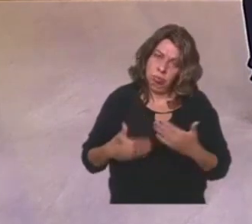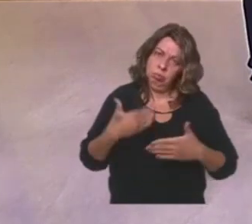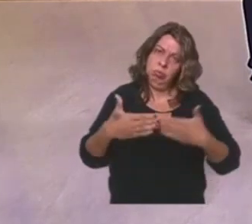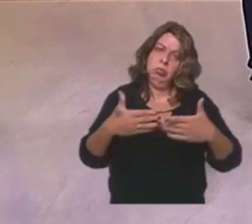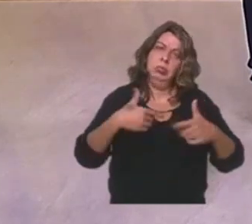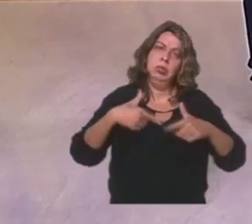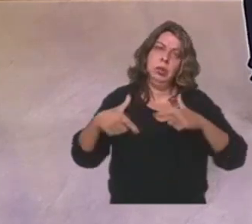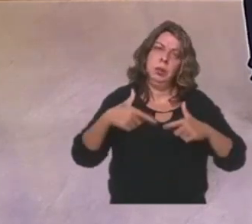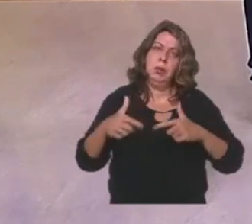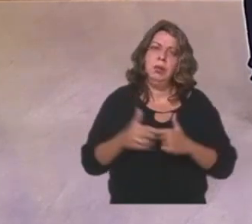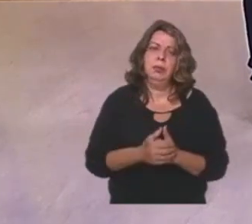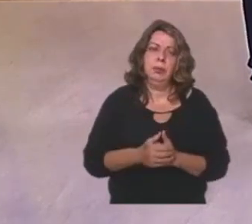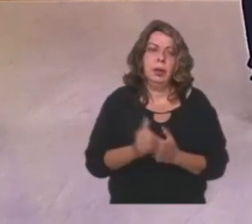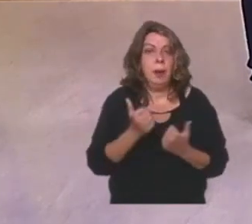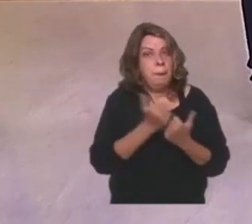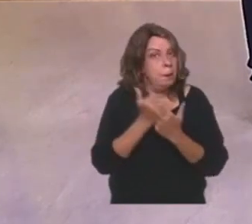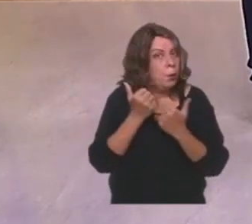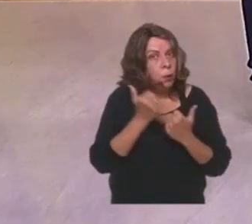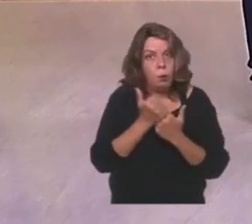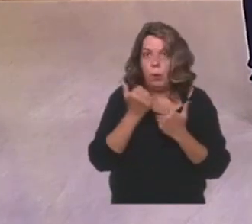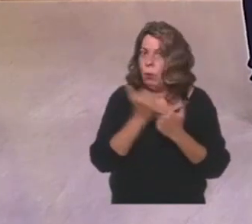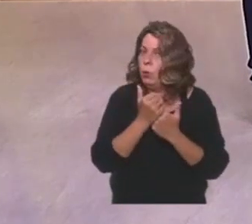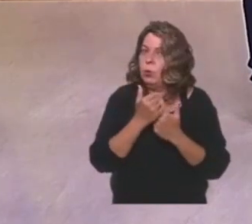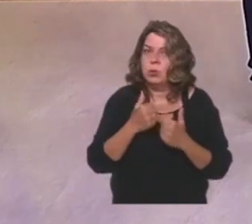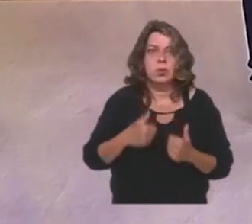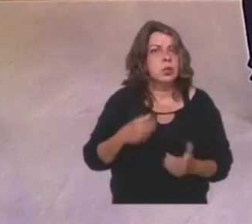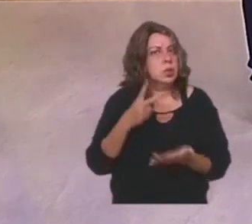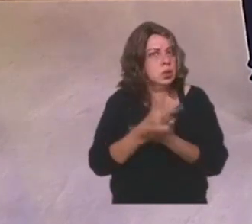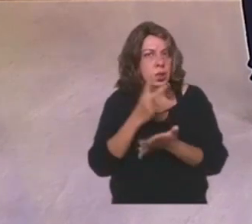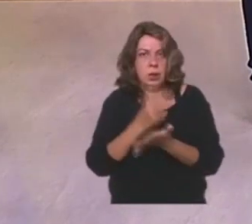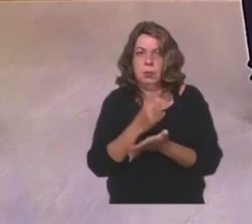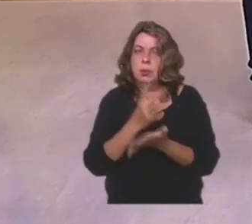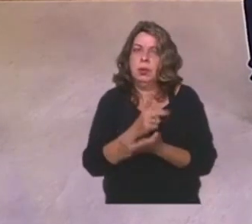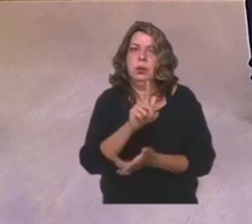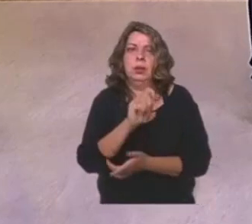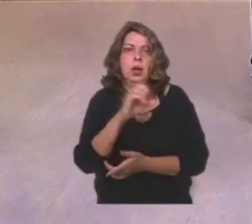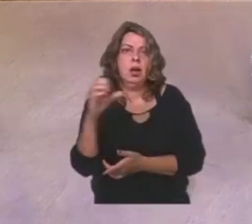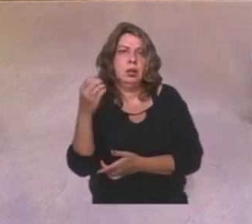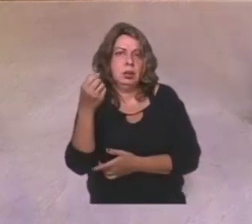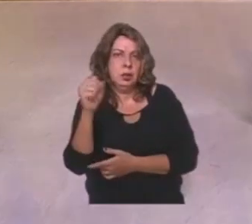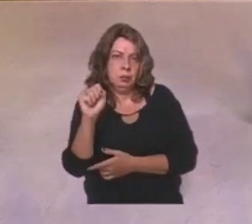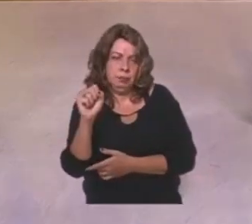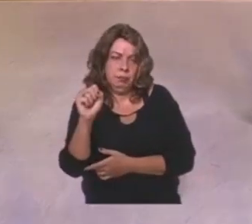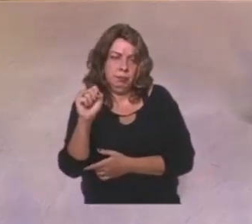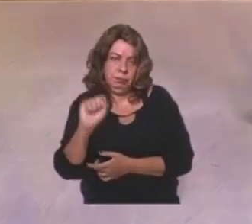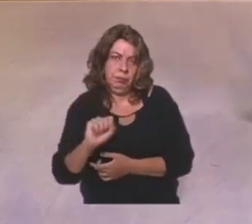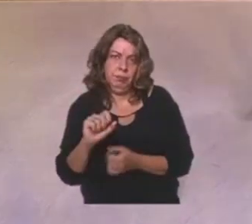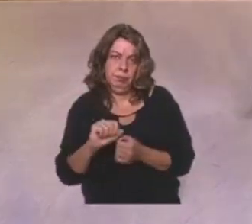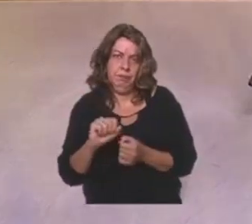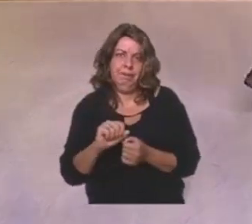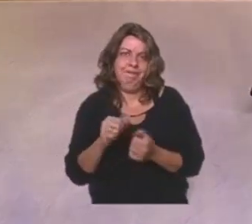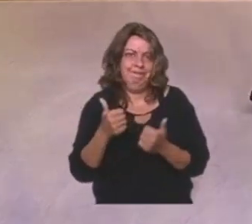trabalho incrível e a gente vai apoiando sempre aqui esse trabalho que o GAC realiza. Obrigada a você, tá joia?